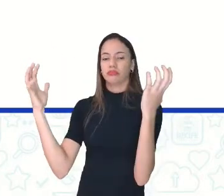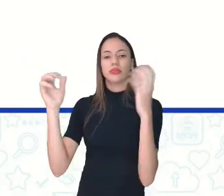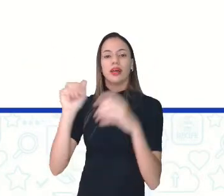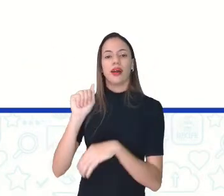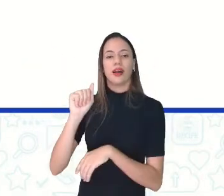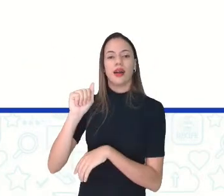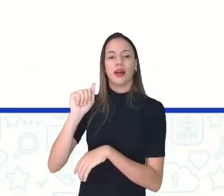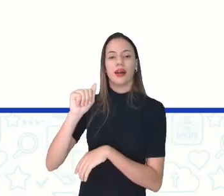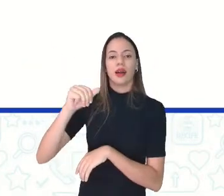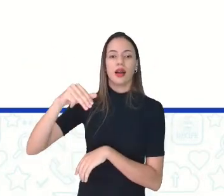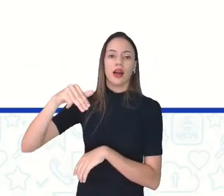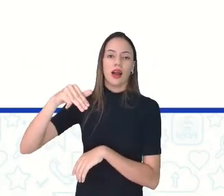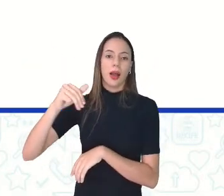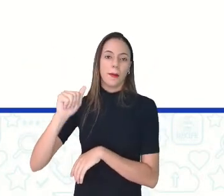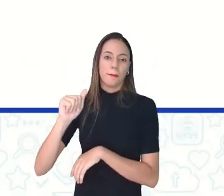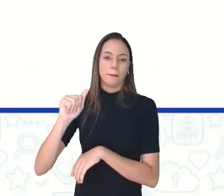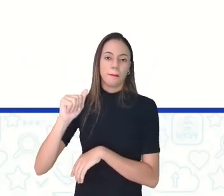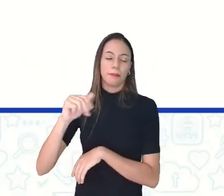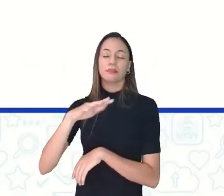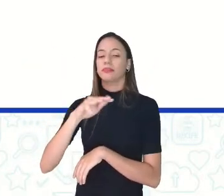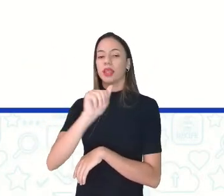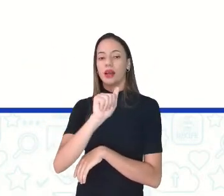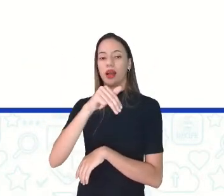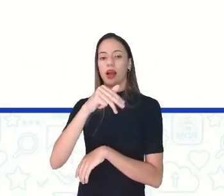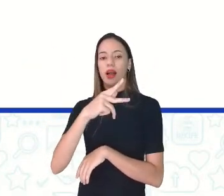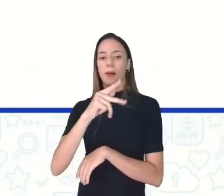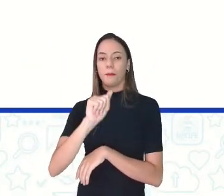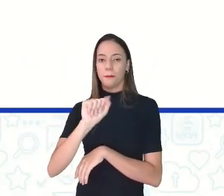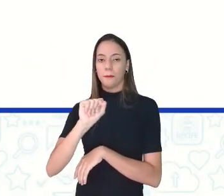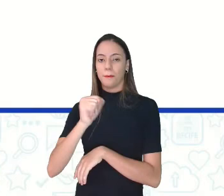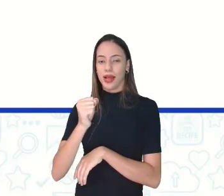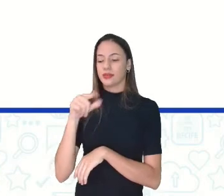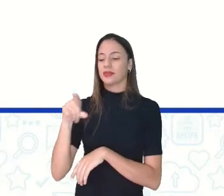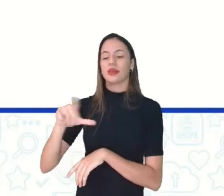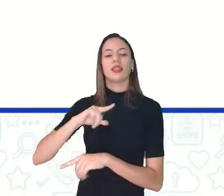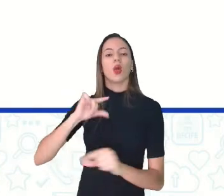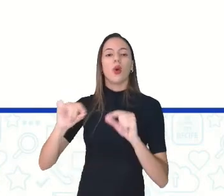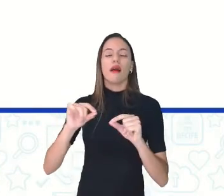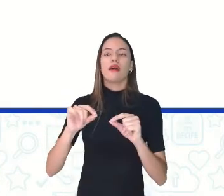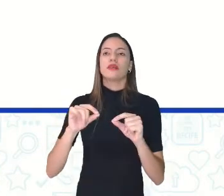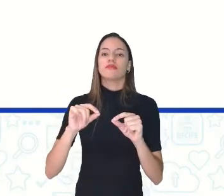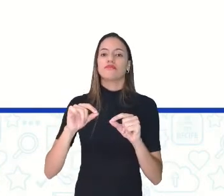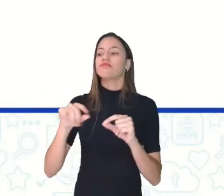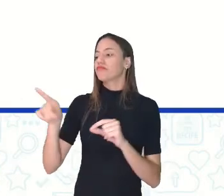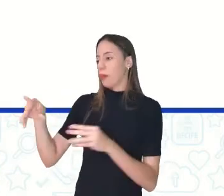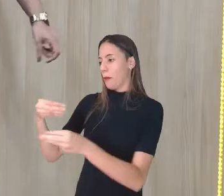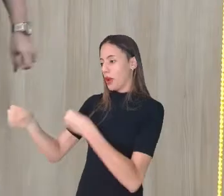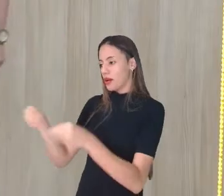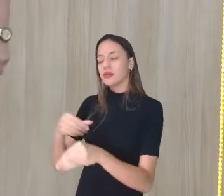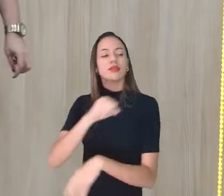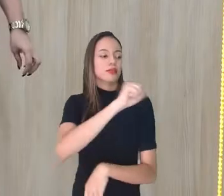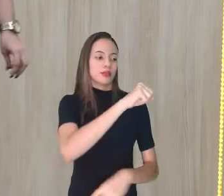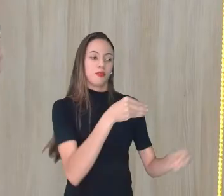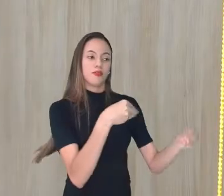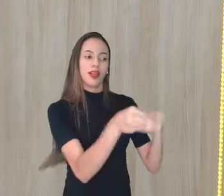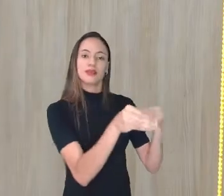mais abertas, né? As APAs, elas têm uma Flexibilidade. flexibilidade, exatamente. Mas